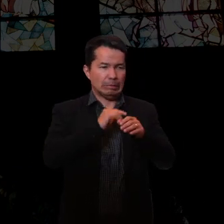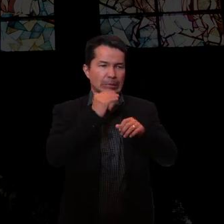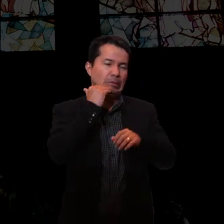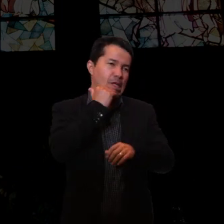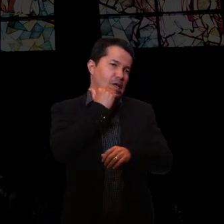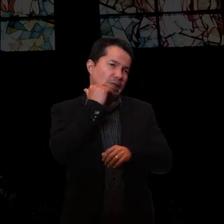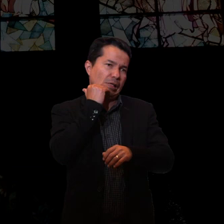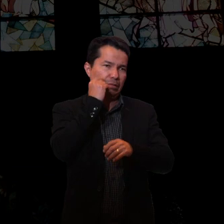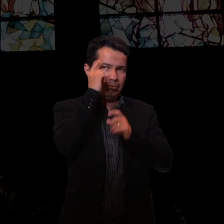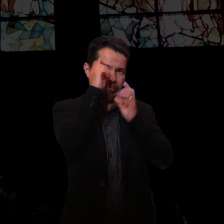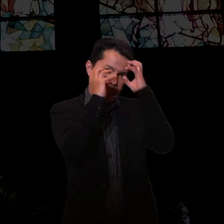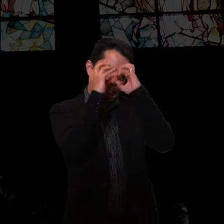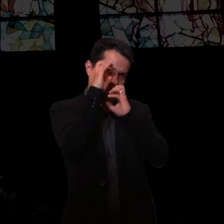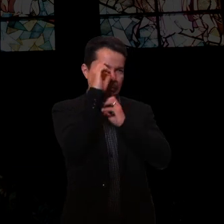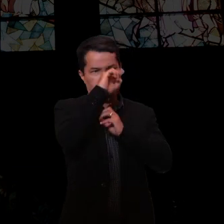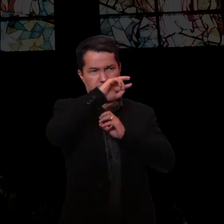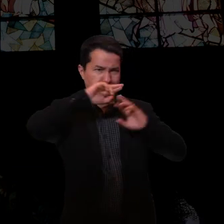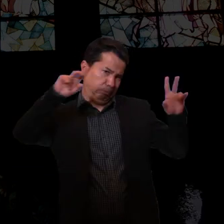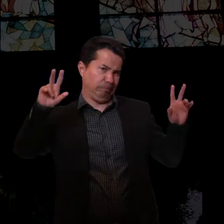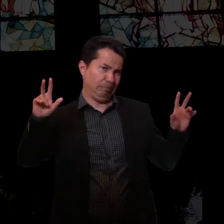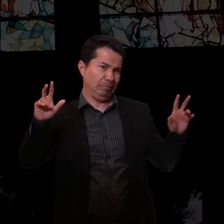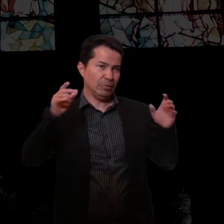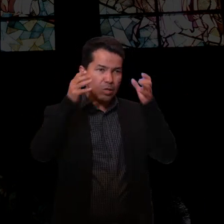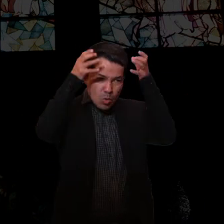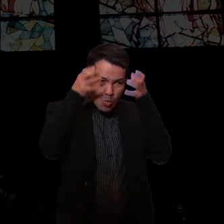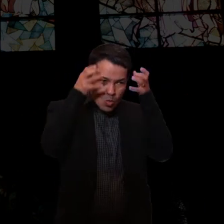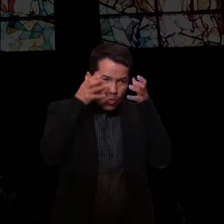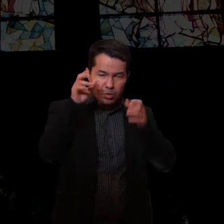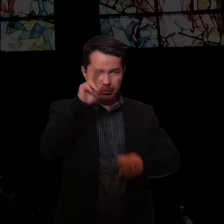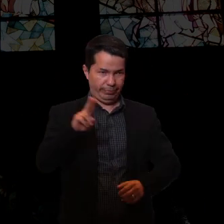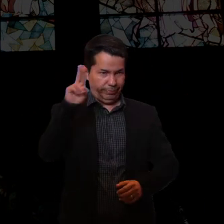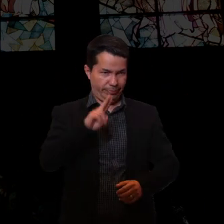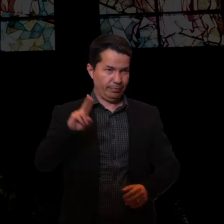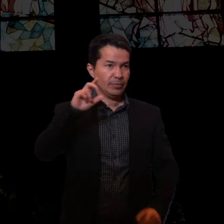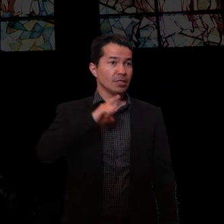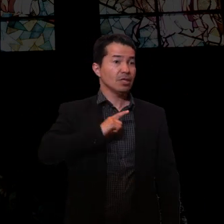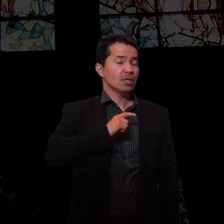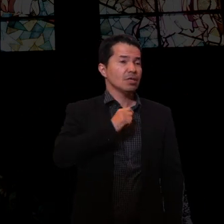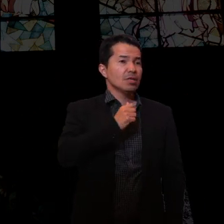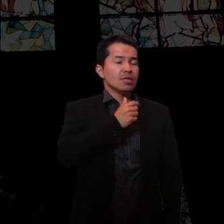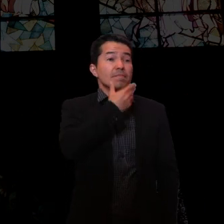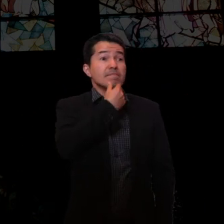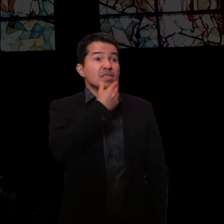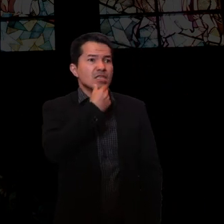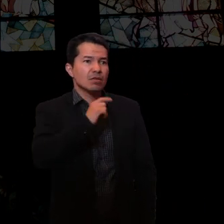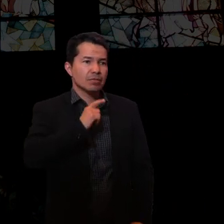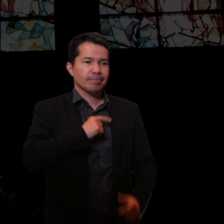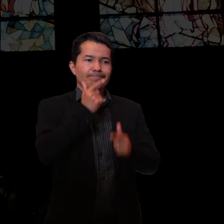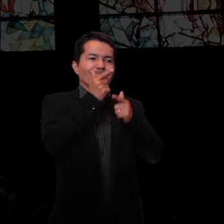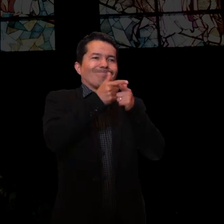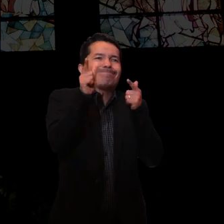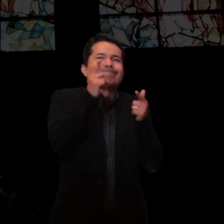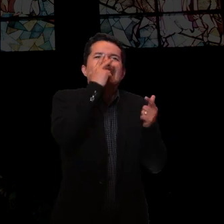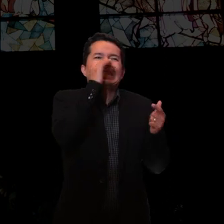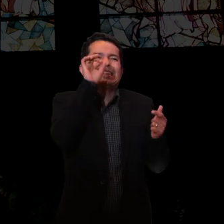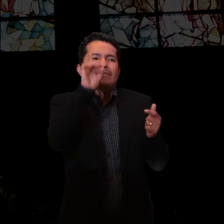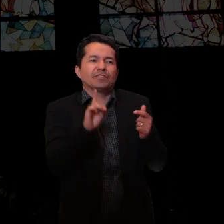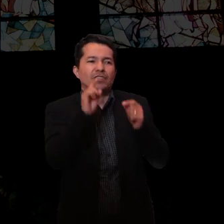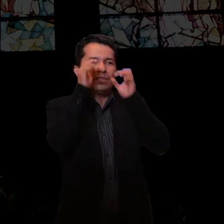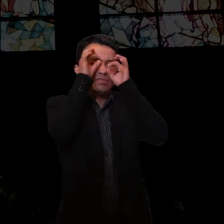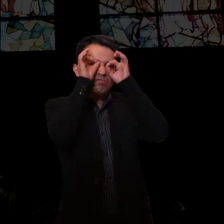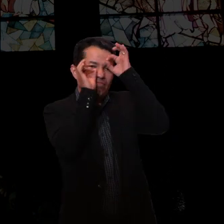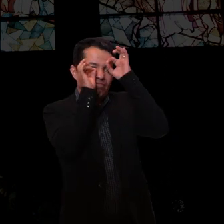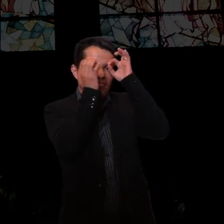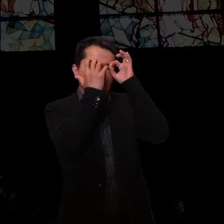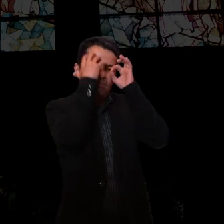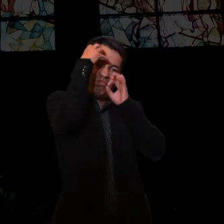August Palman. Um menino que nasceu com uma série de deformidades na face. E por isso ele passa por